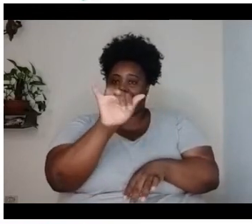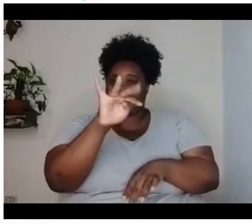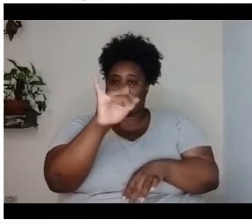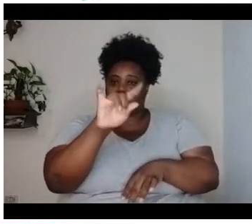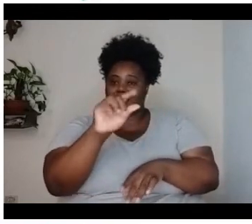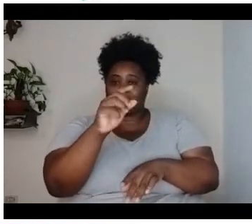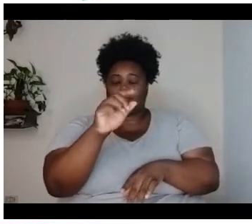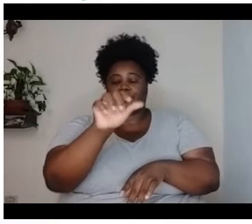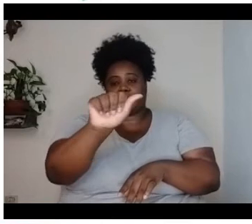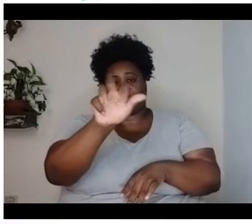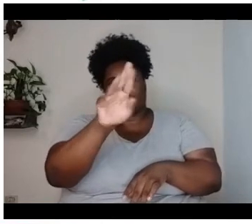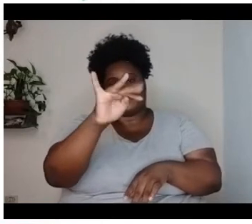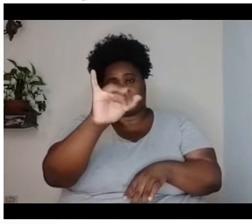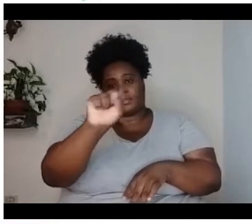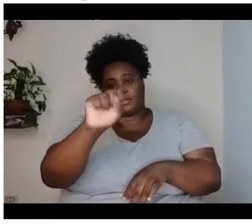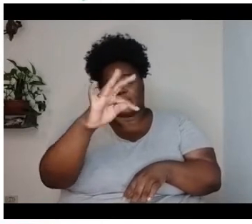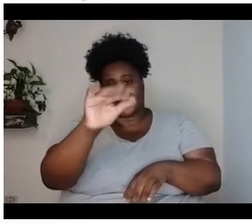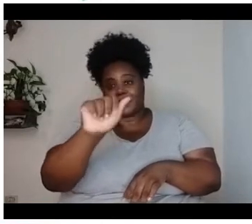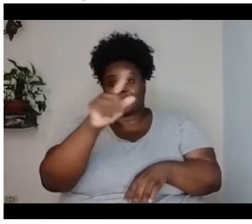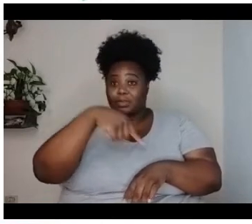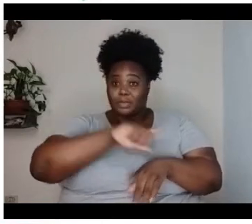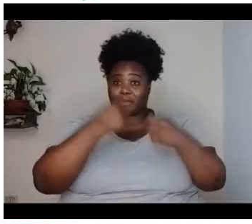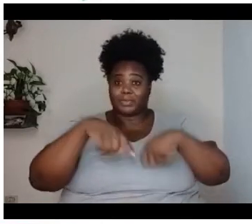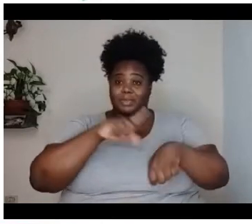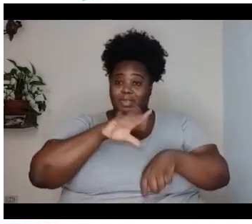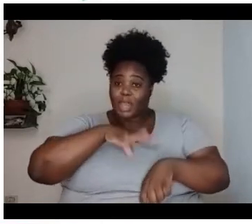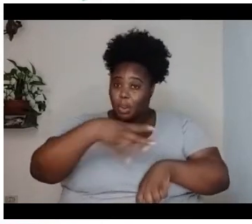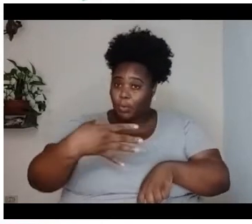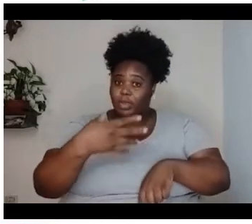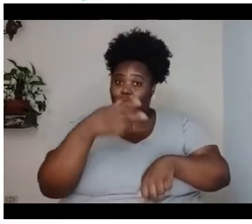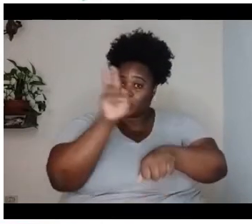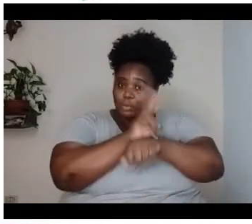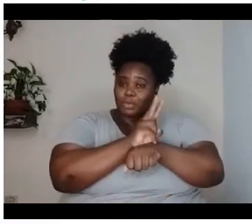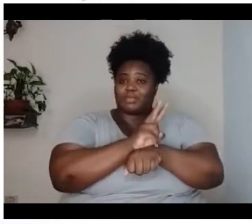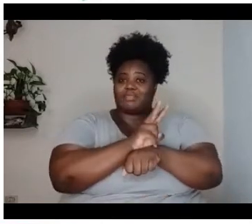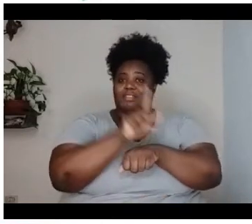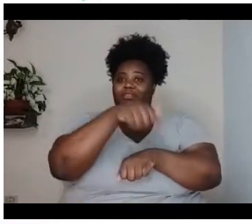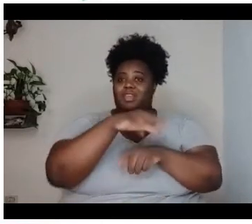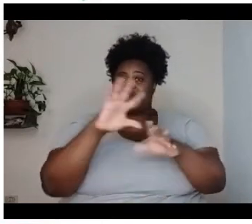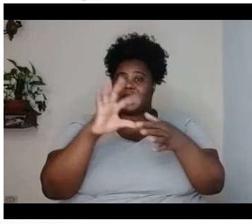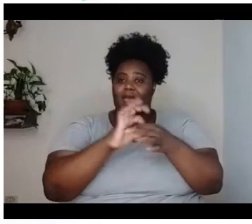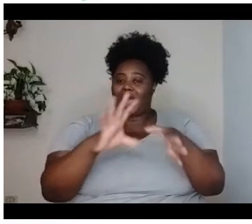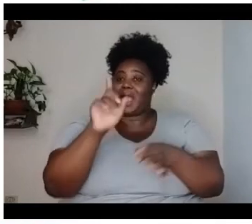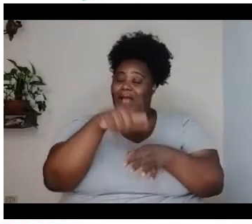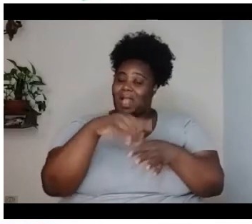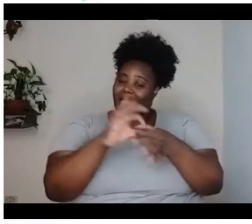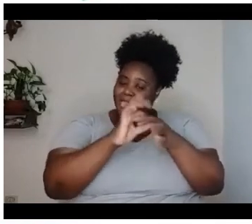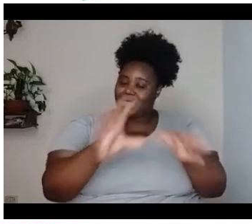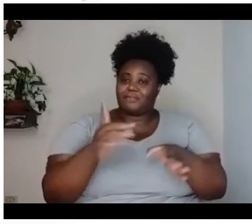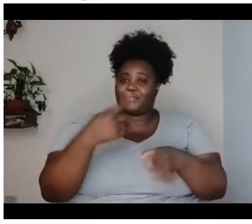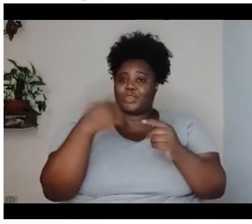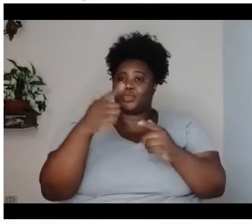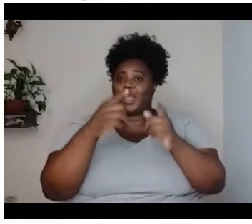Porque a gente tem que ter a coragem de defender a arte. E a arte é livre, a arte não tem lugar, a arte não